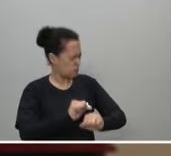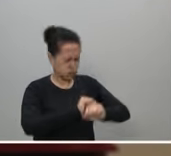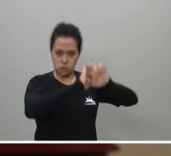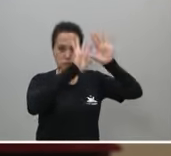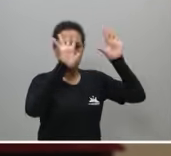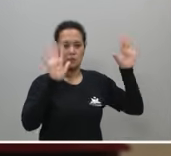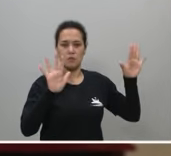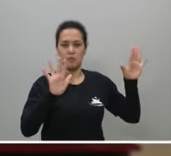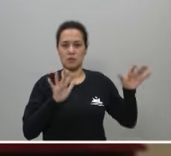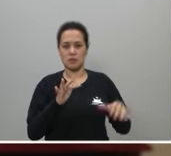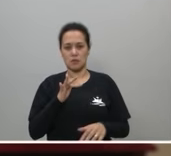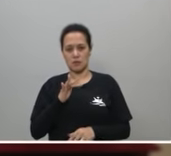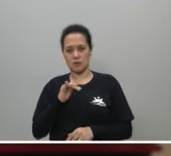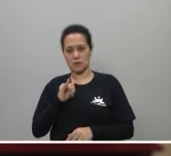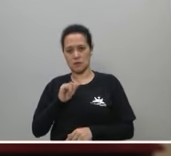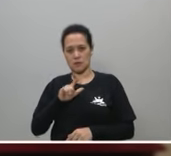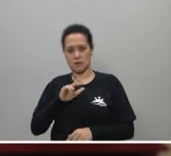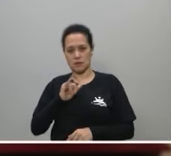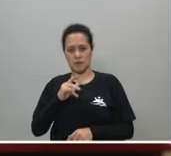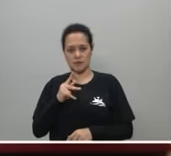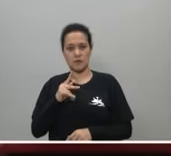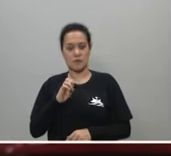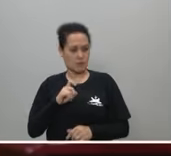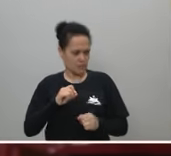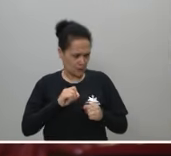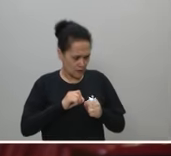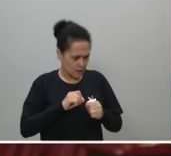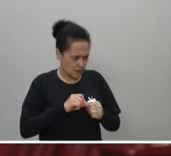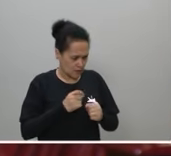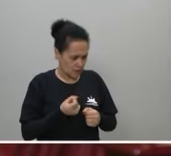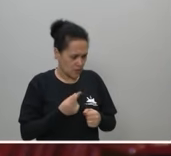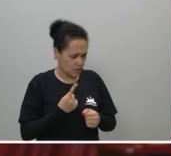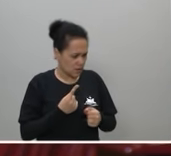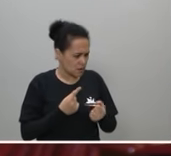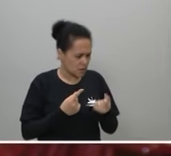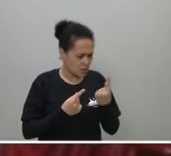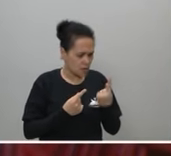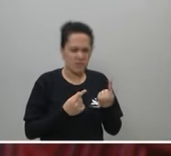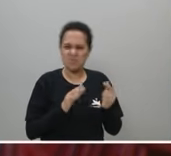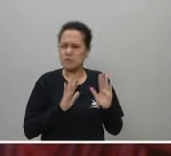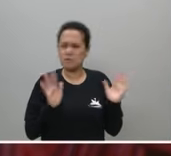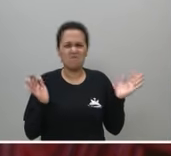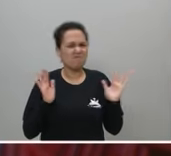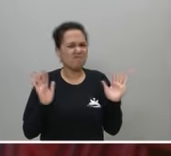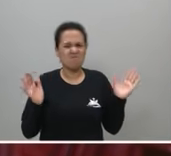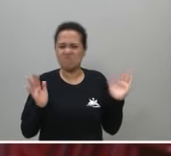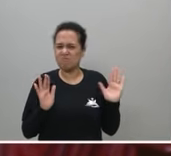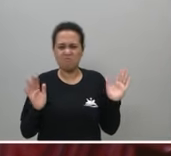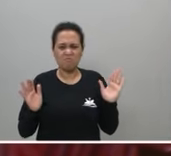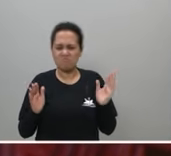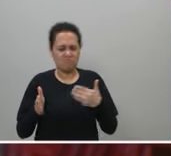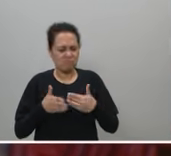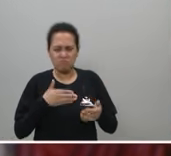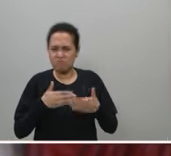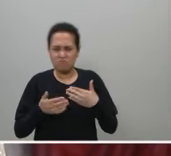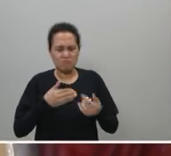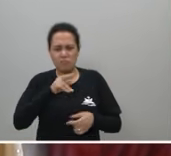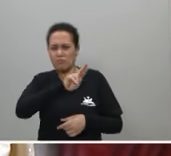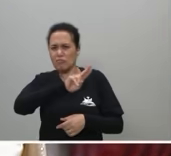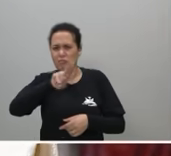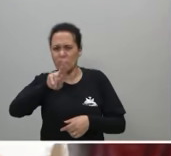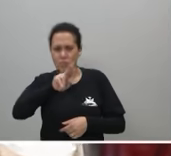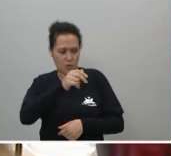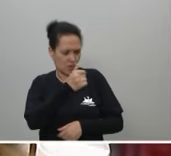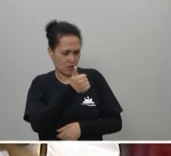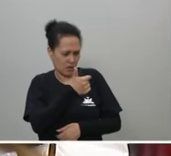Veja, não importa, aqui não importa o rótulo, não importa se é apóstolo, não importa se é